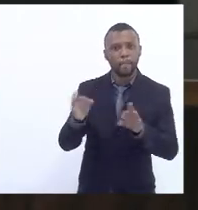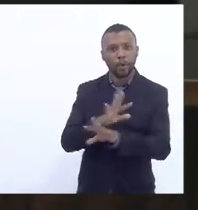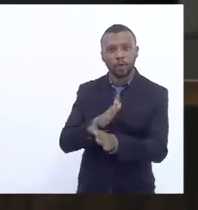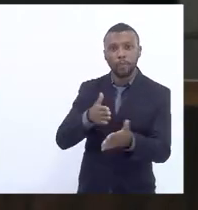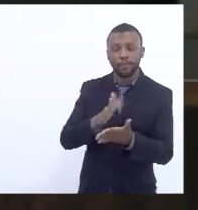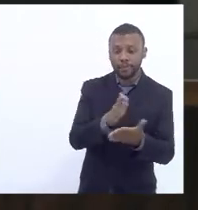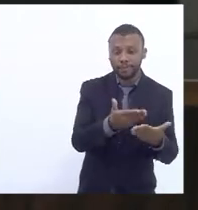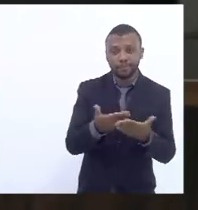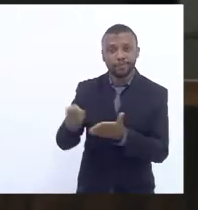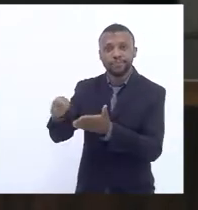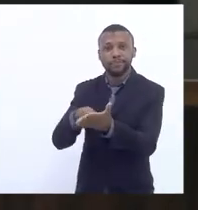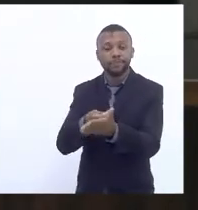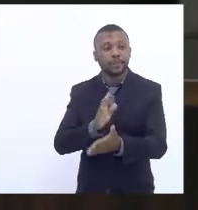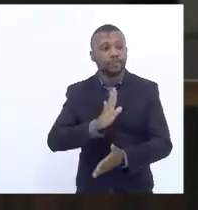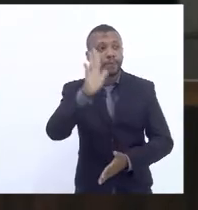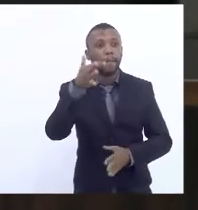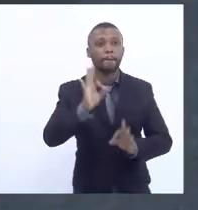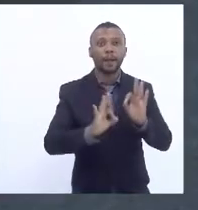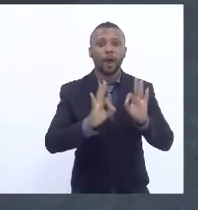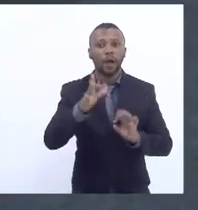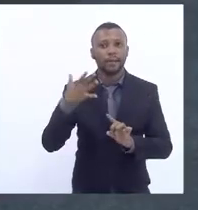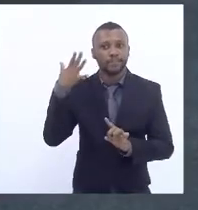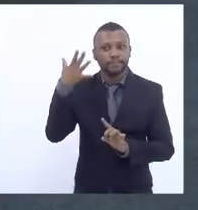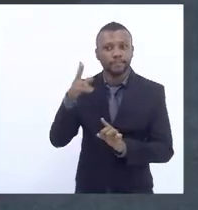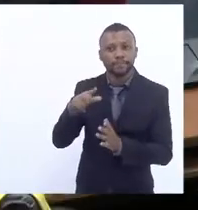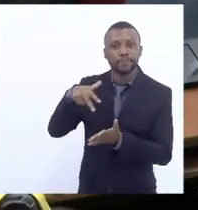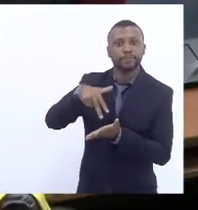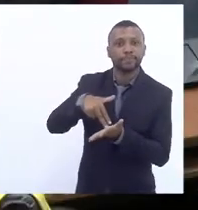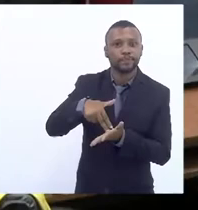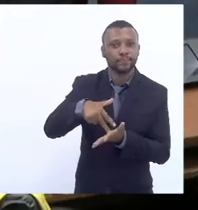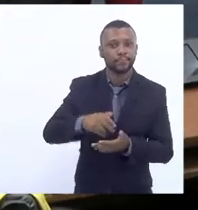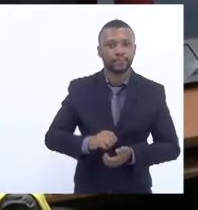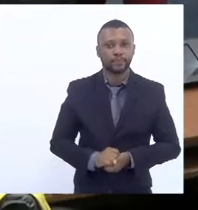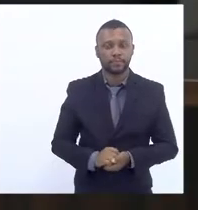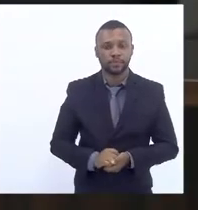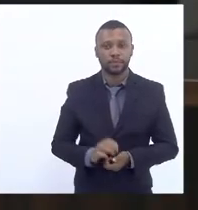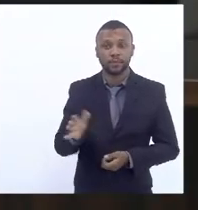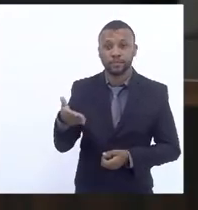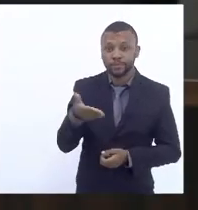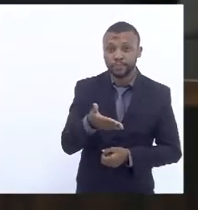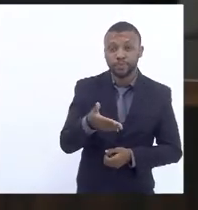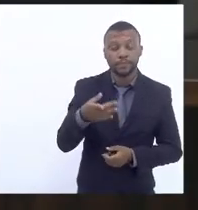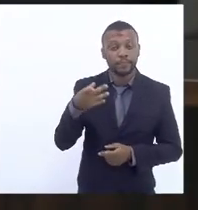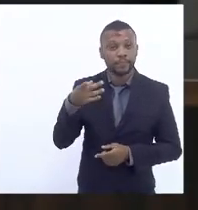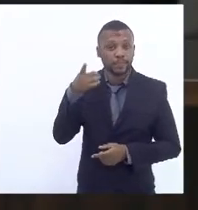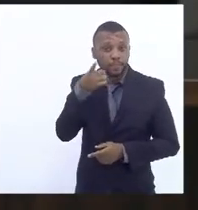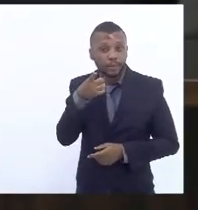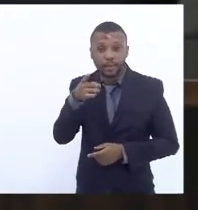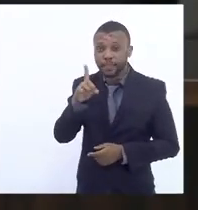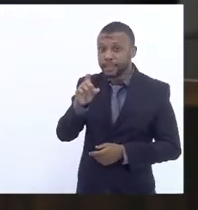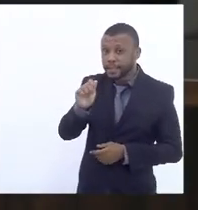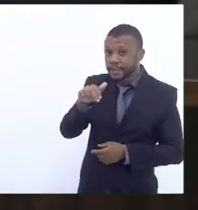à promulgação. Pela ordem, presidente. Questão de ordem, presidente. Pela ordem, deputada Dani Monteiro.